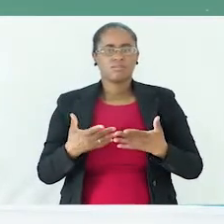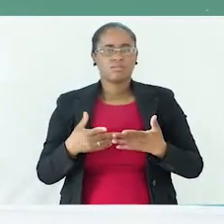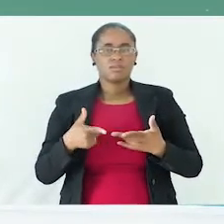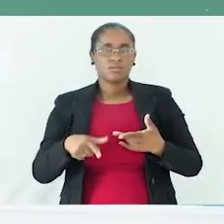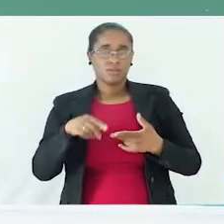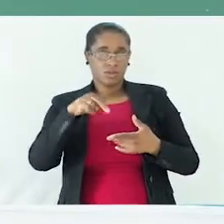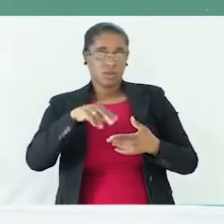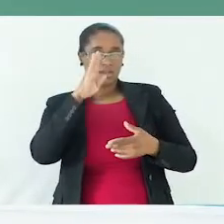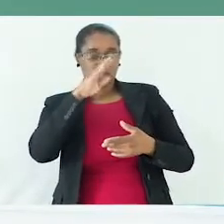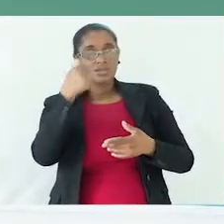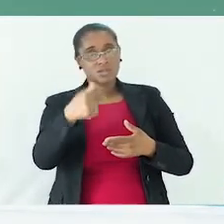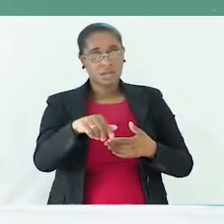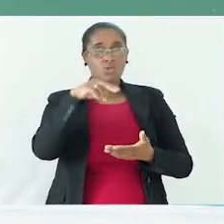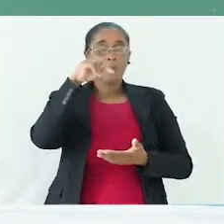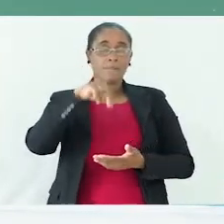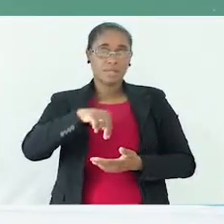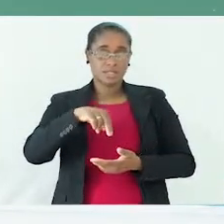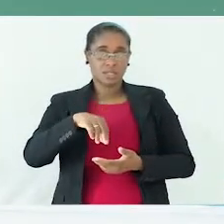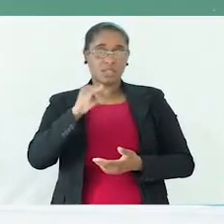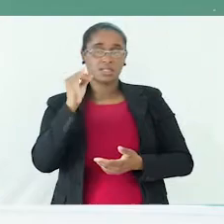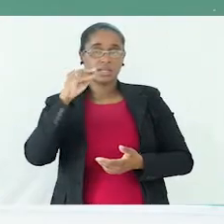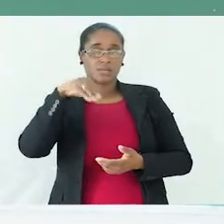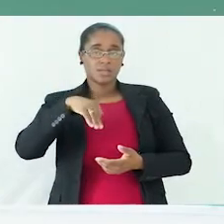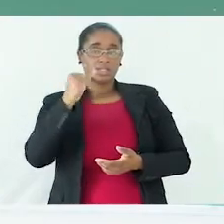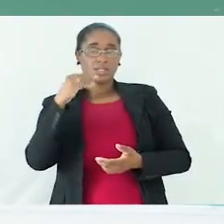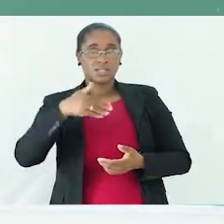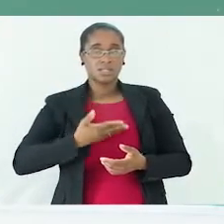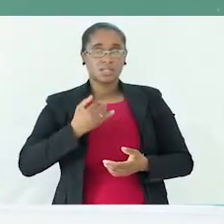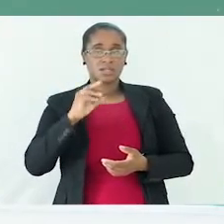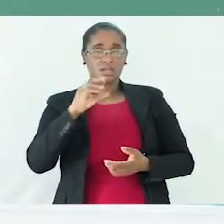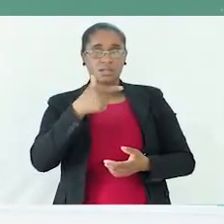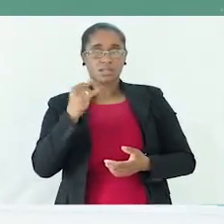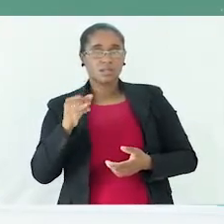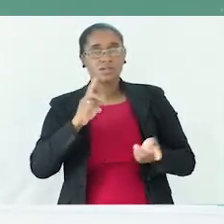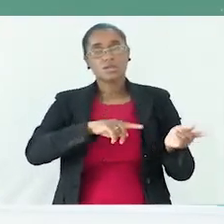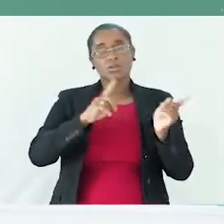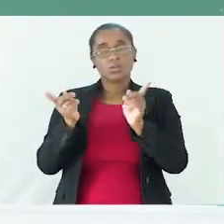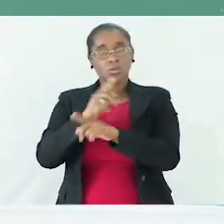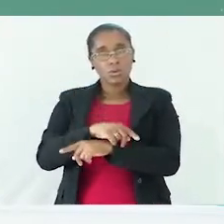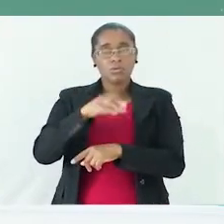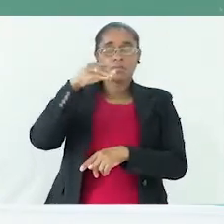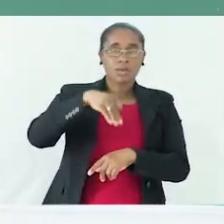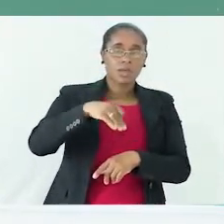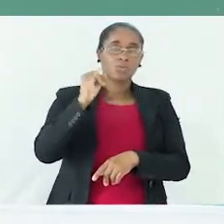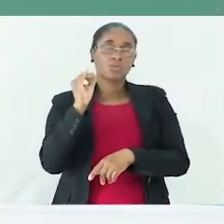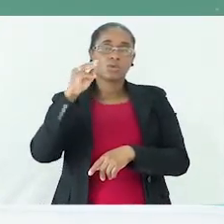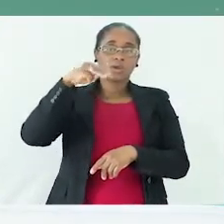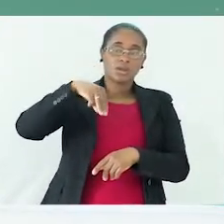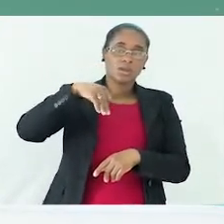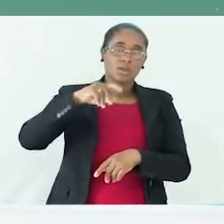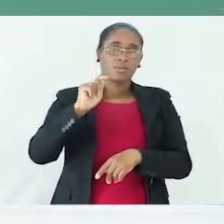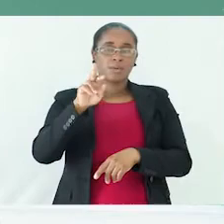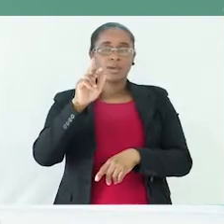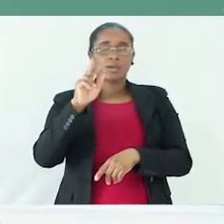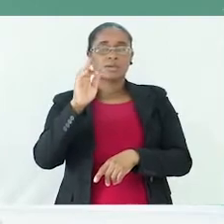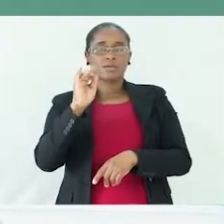no presente do indicativo, passa imediatamente para o pretérito imperfeito. Se for no futuro,